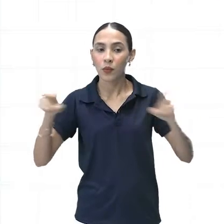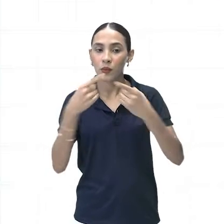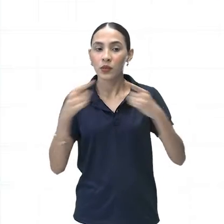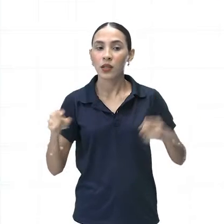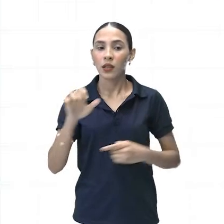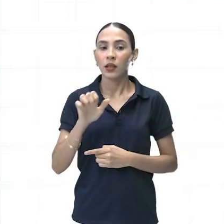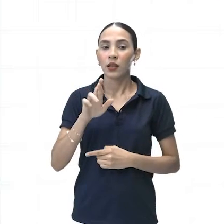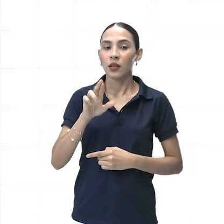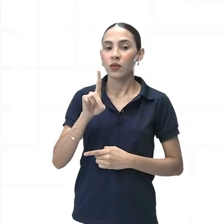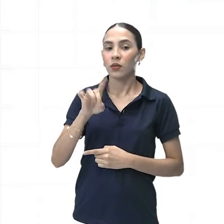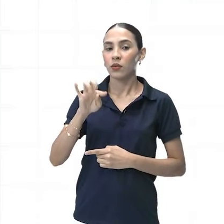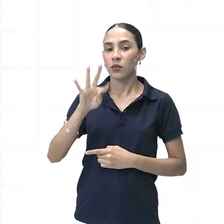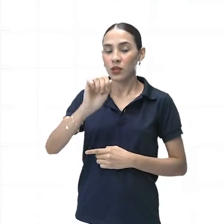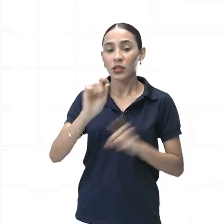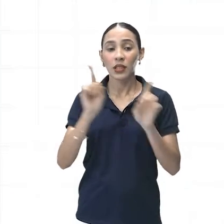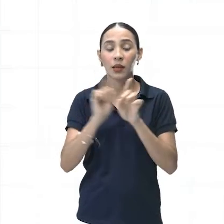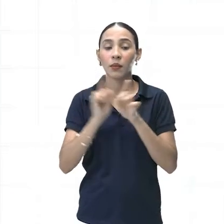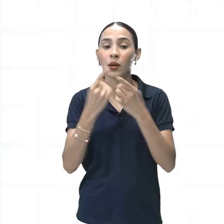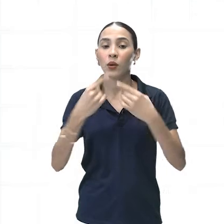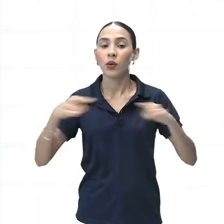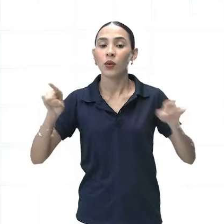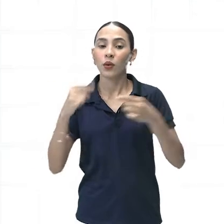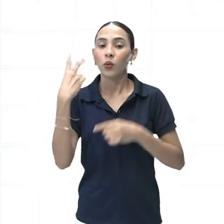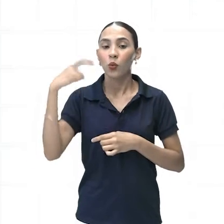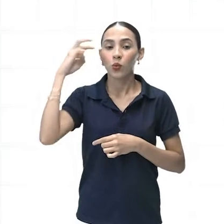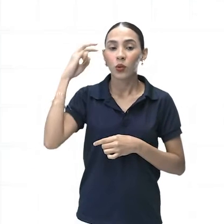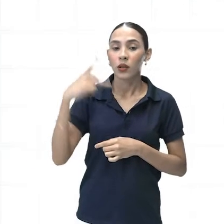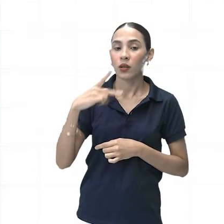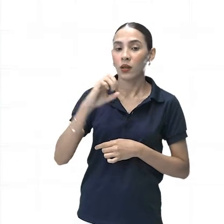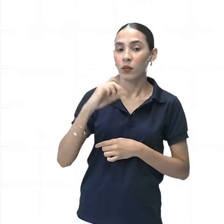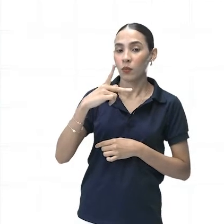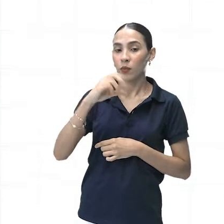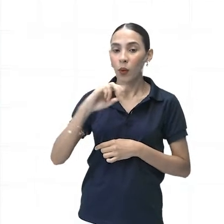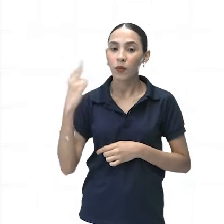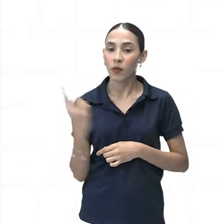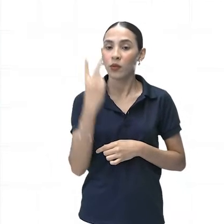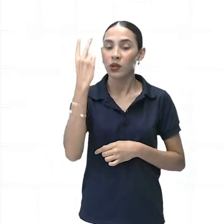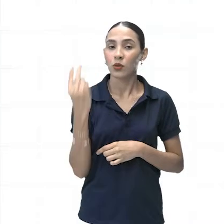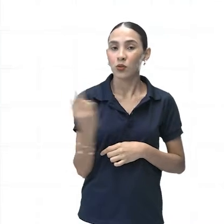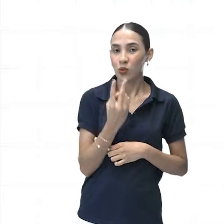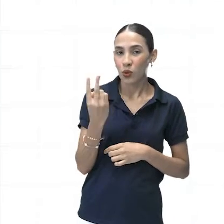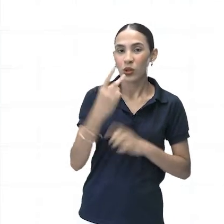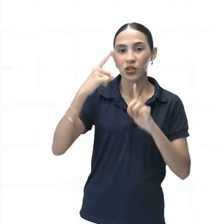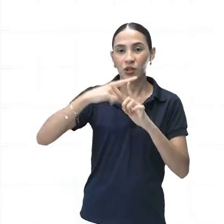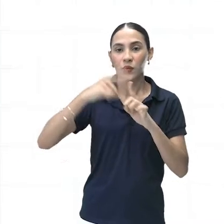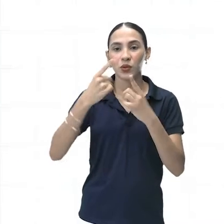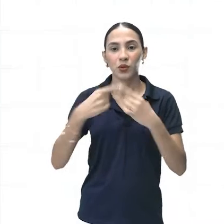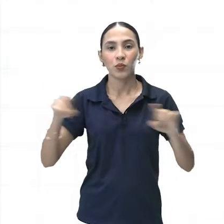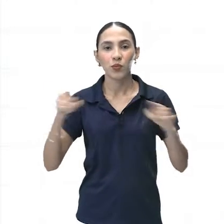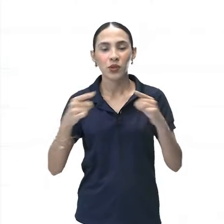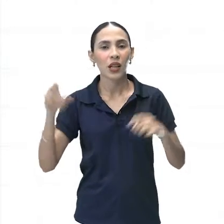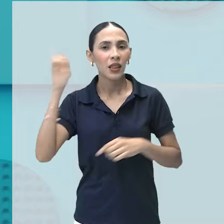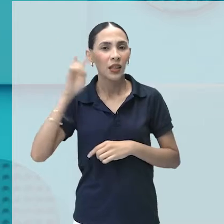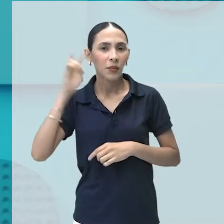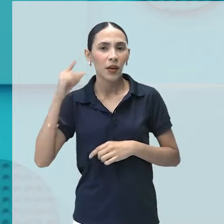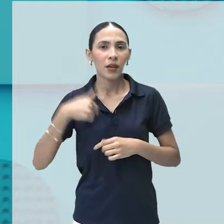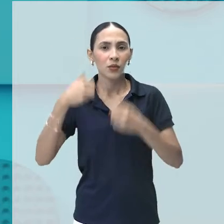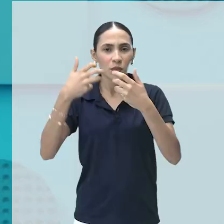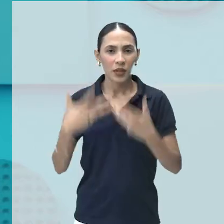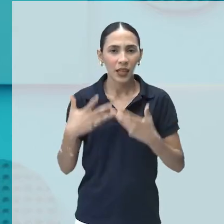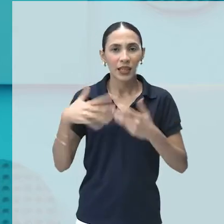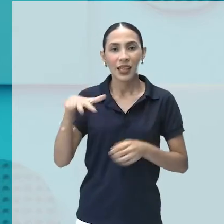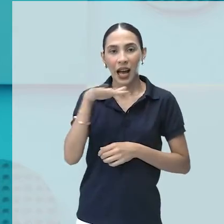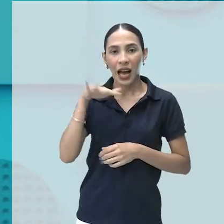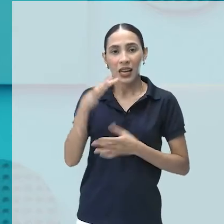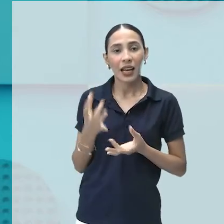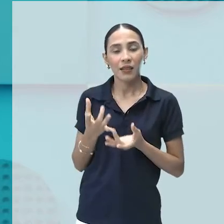e da música pop, valorizando tanto o erudito quanto o popular. Lembram quando eu falei que na arte ele não vai ser